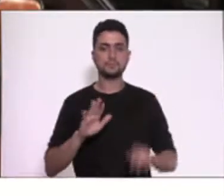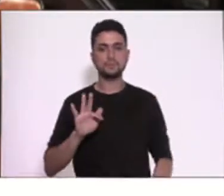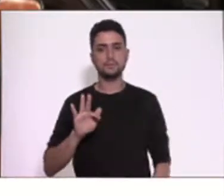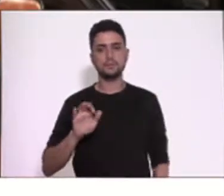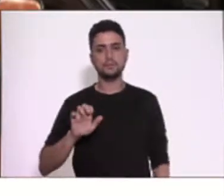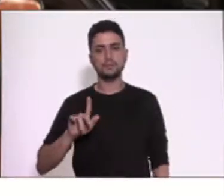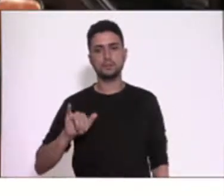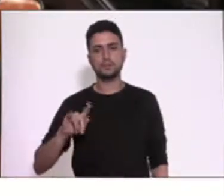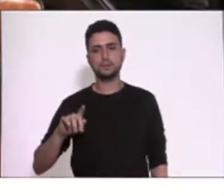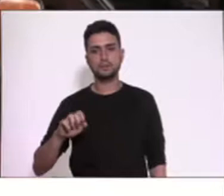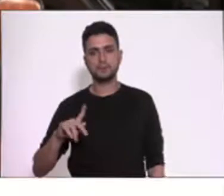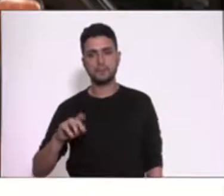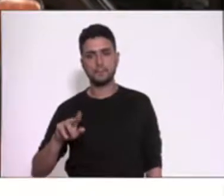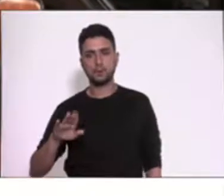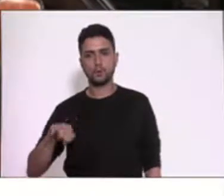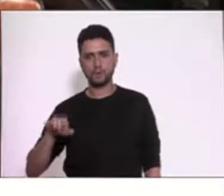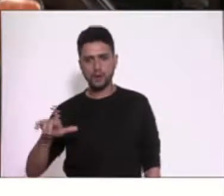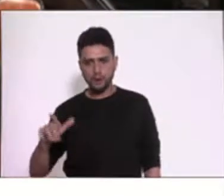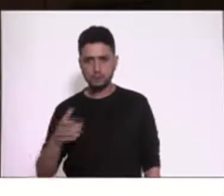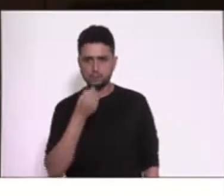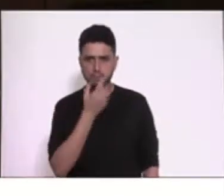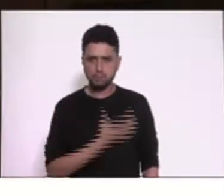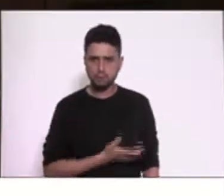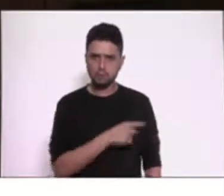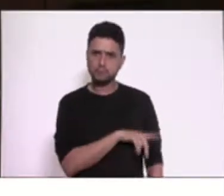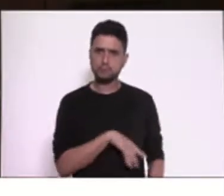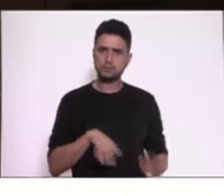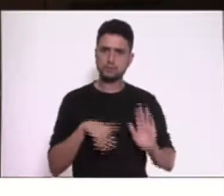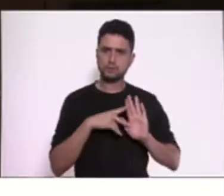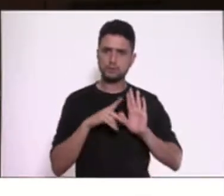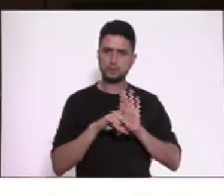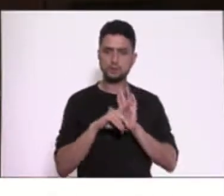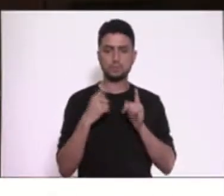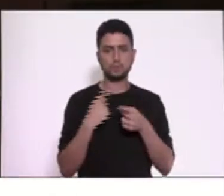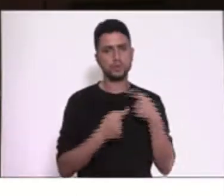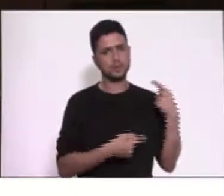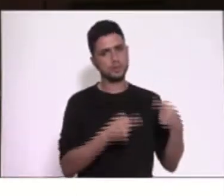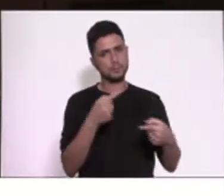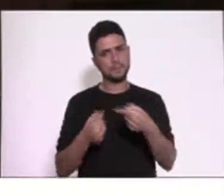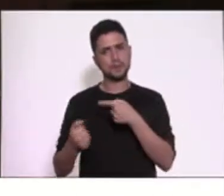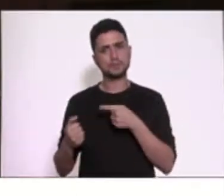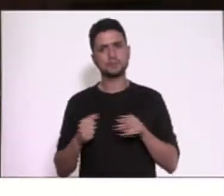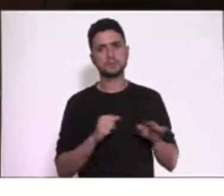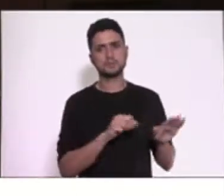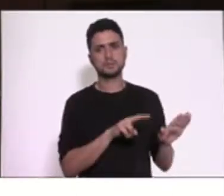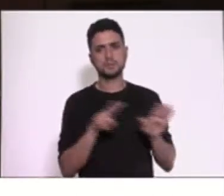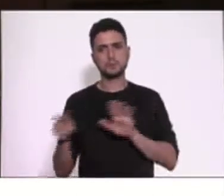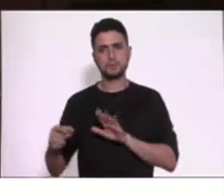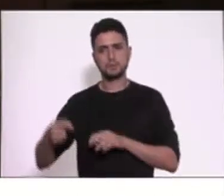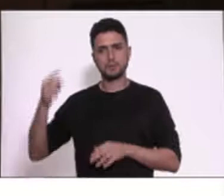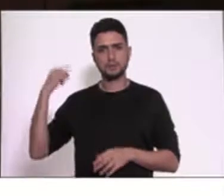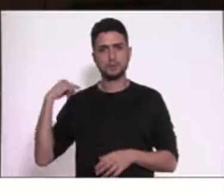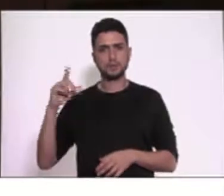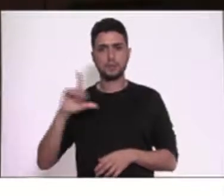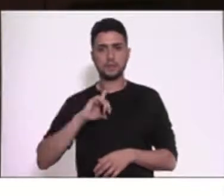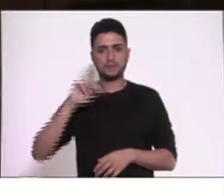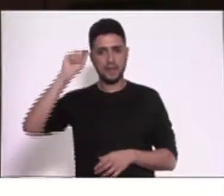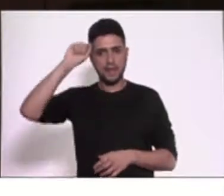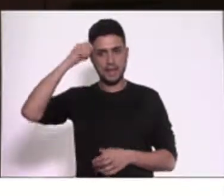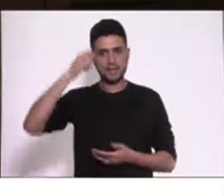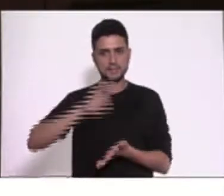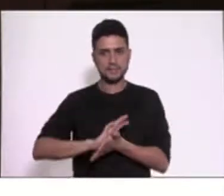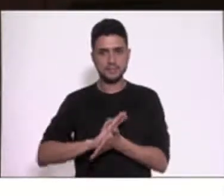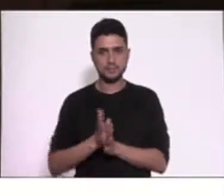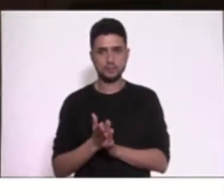calhar por conta de um debate que aconteceu semana passada sobre a questão do racismo institucional. Eu